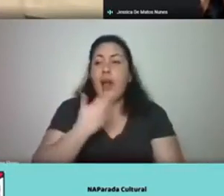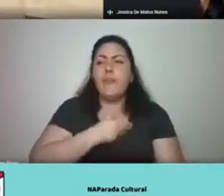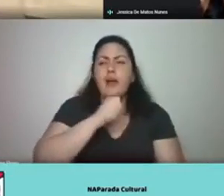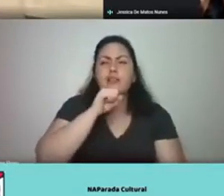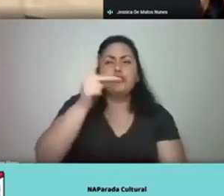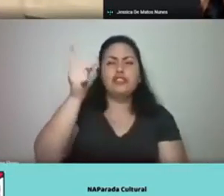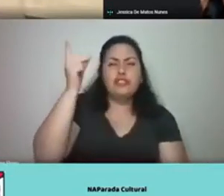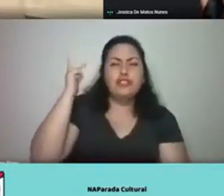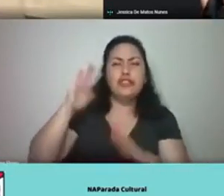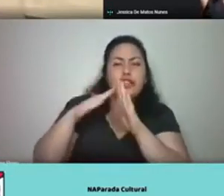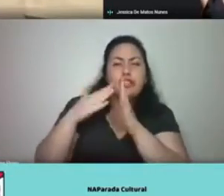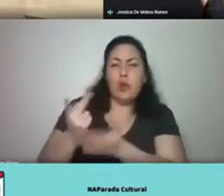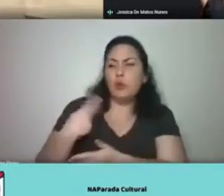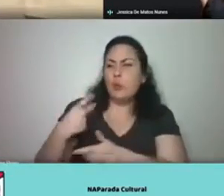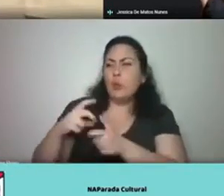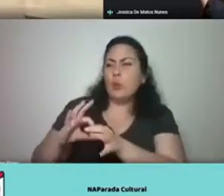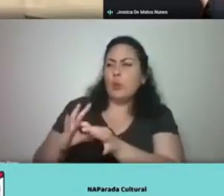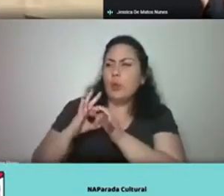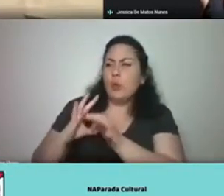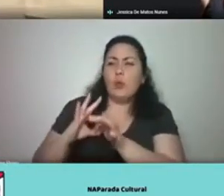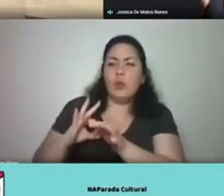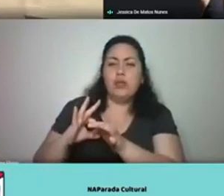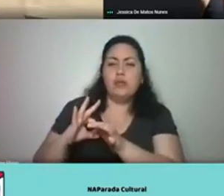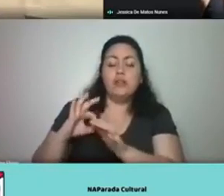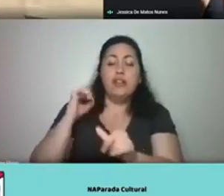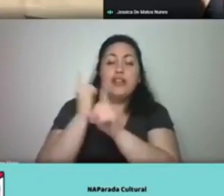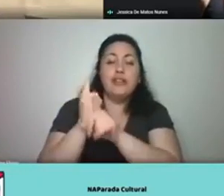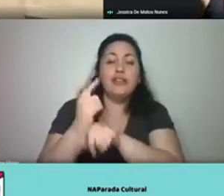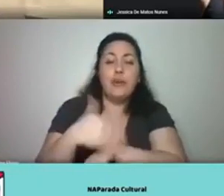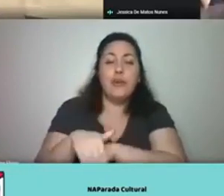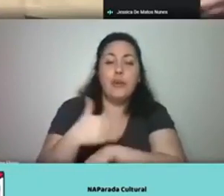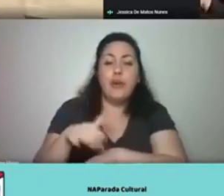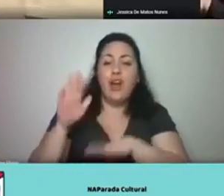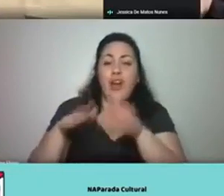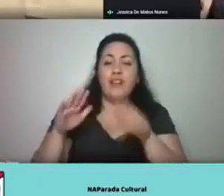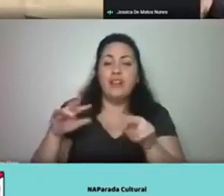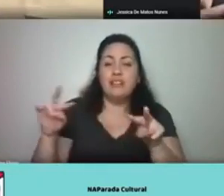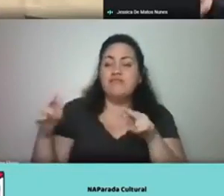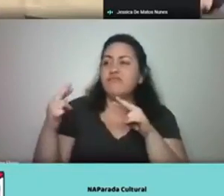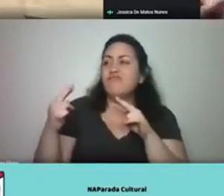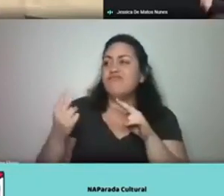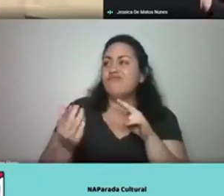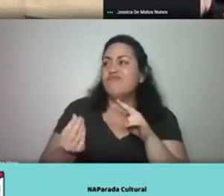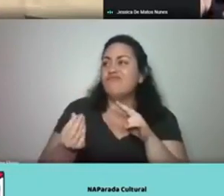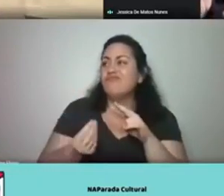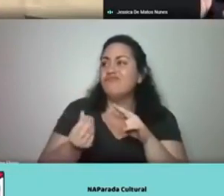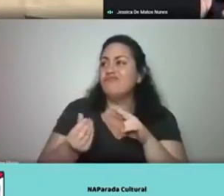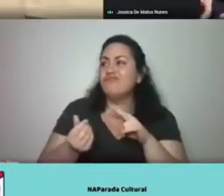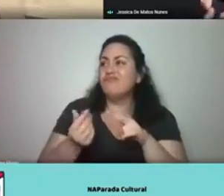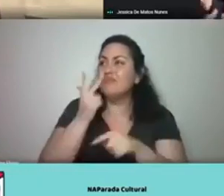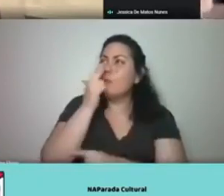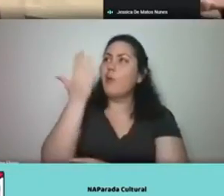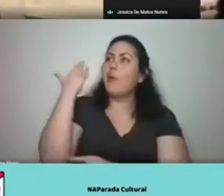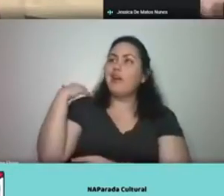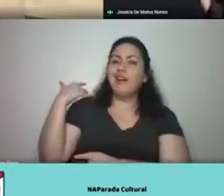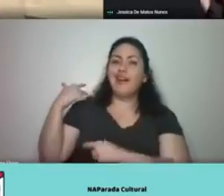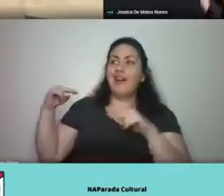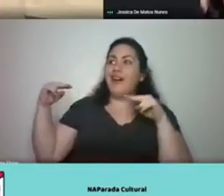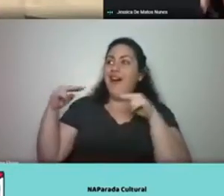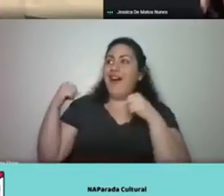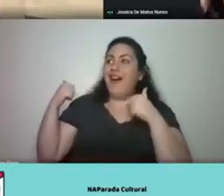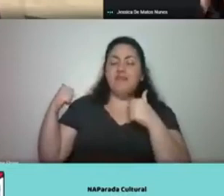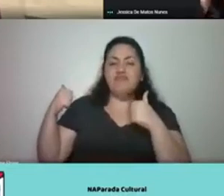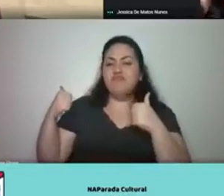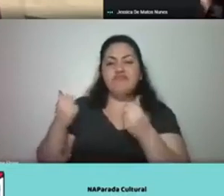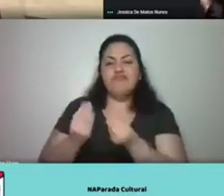muito amigo teu, e você se encontra na rua e não rolou tudo aquilo que vocês imaginaram que iam rolar, né? Cada um indo para os